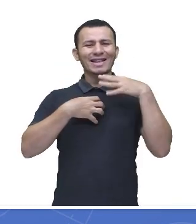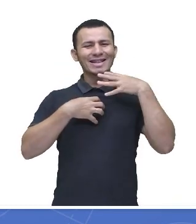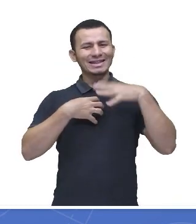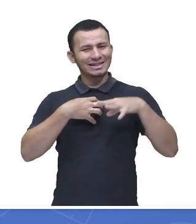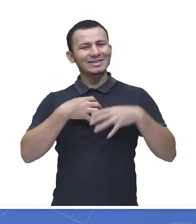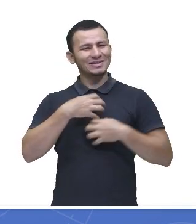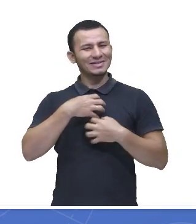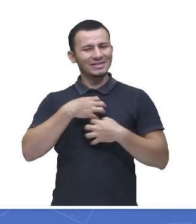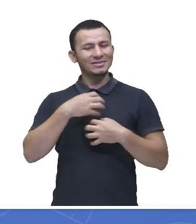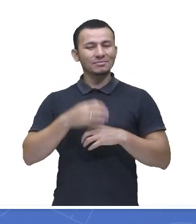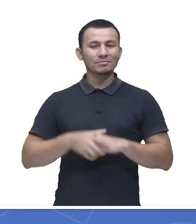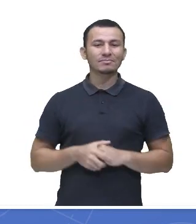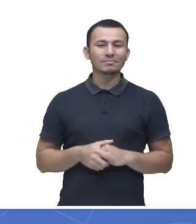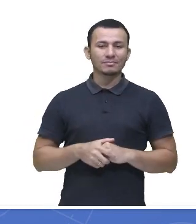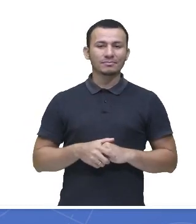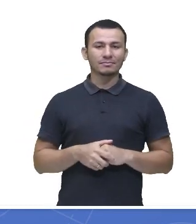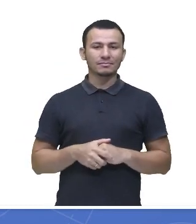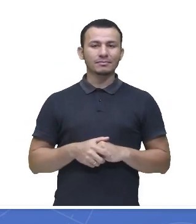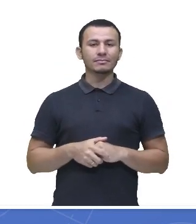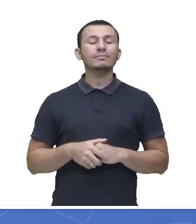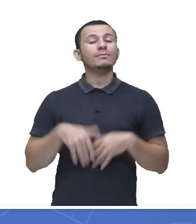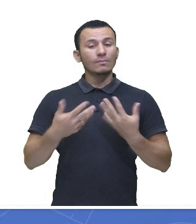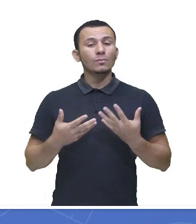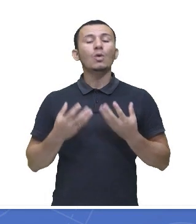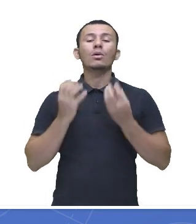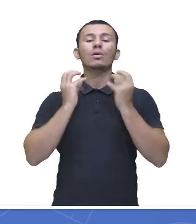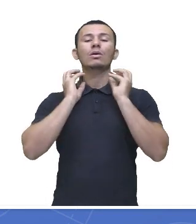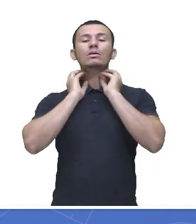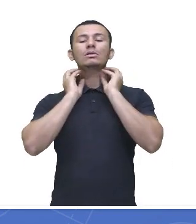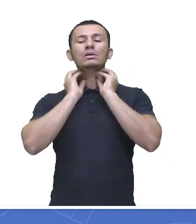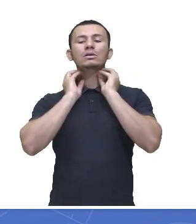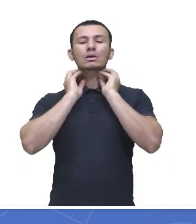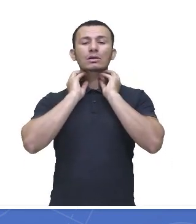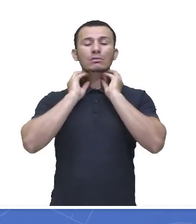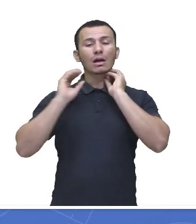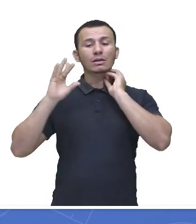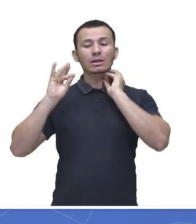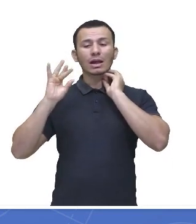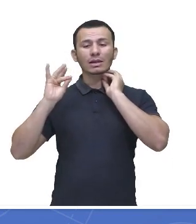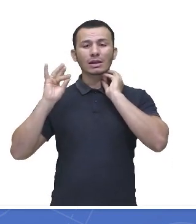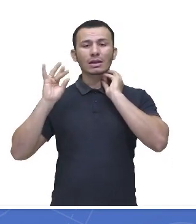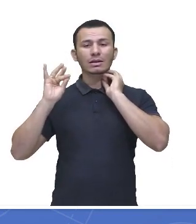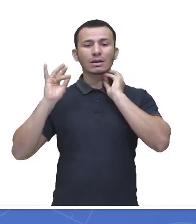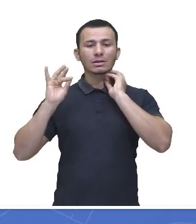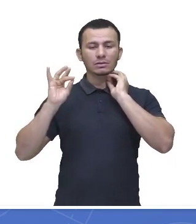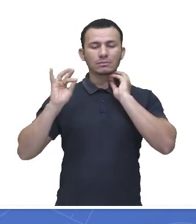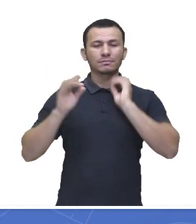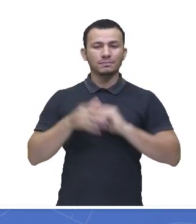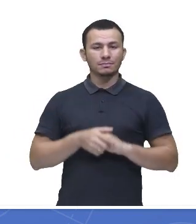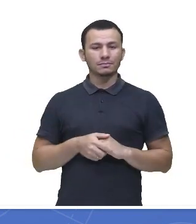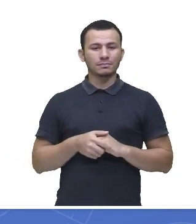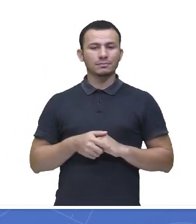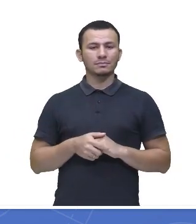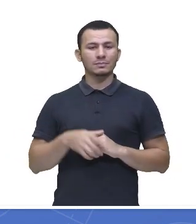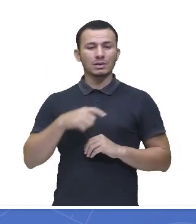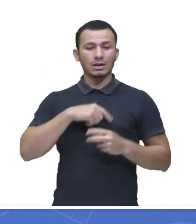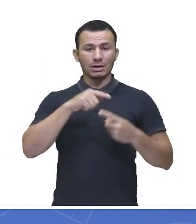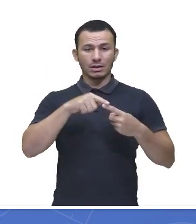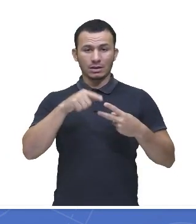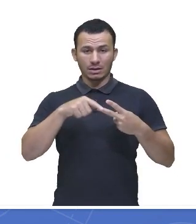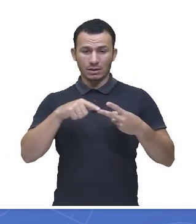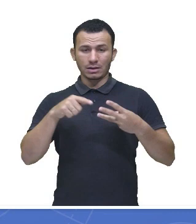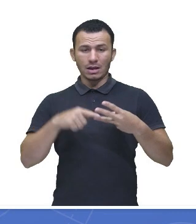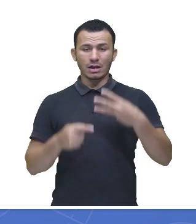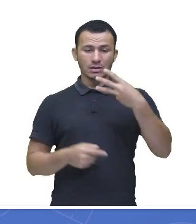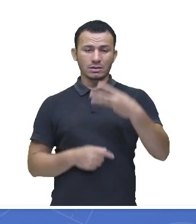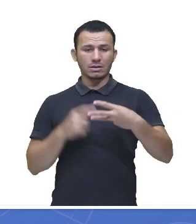Um monte de gente salivando aí agora. Então, gente, as glândulas salivares ok? Eu tenho 3 aqui, ó, eu tenho as